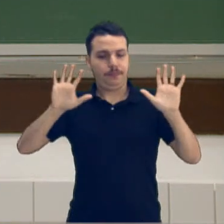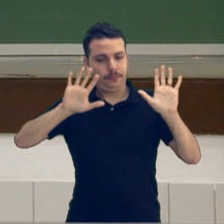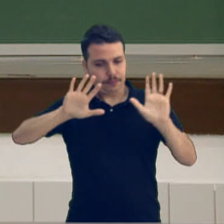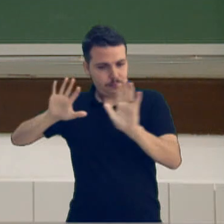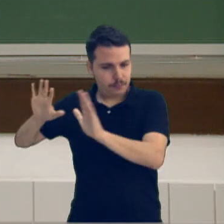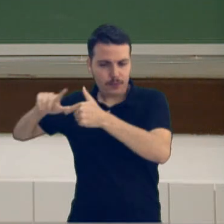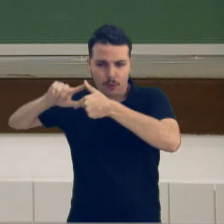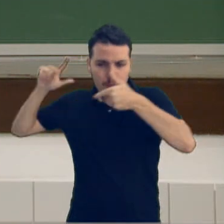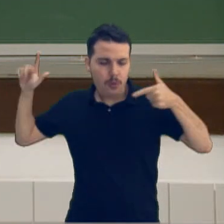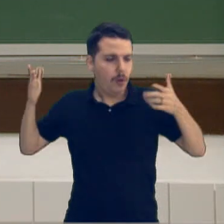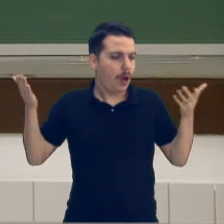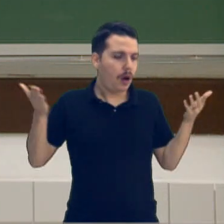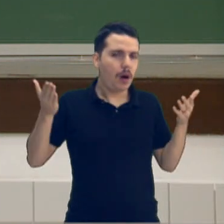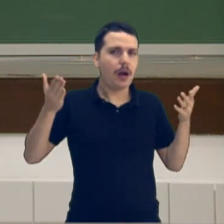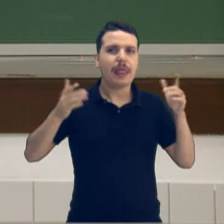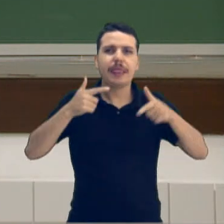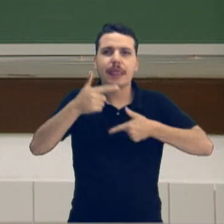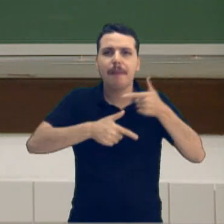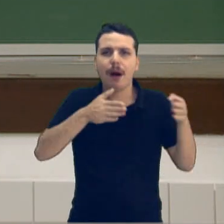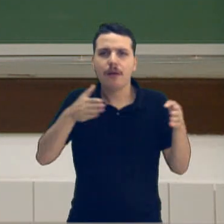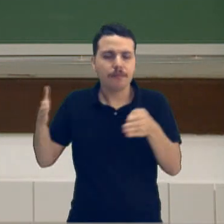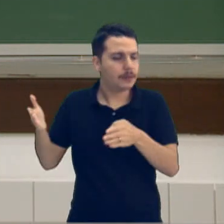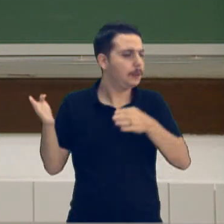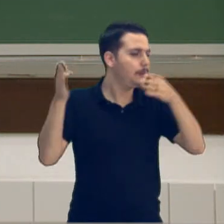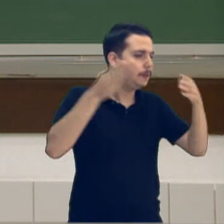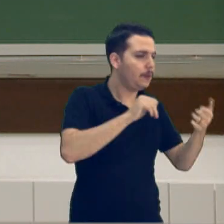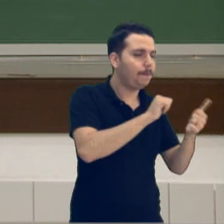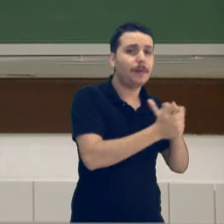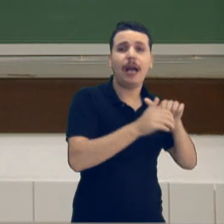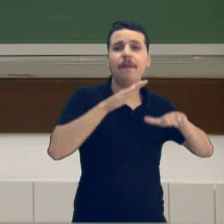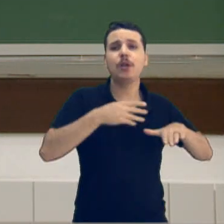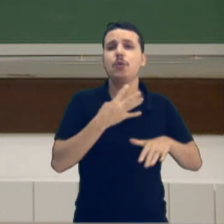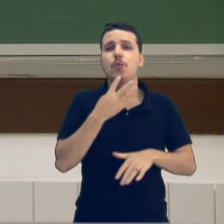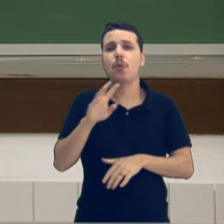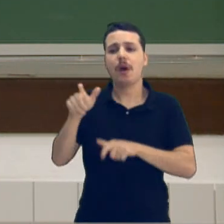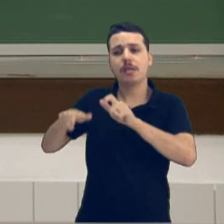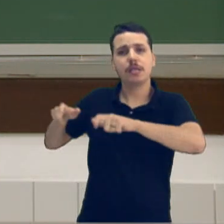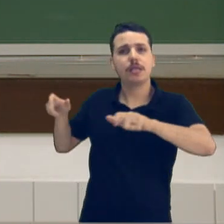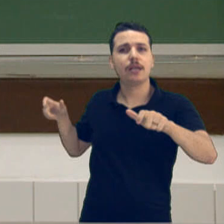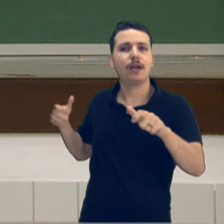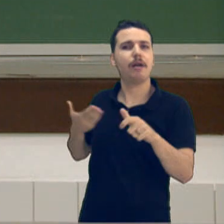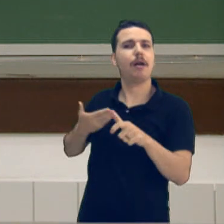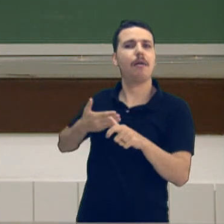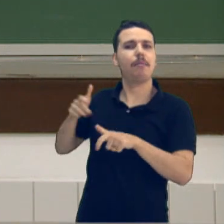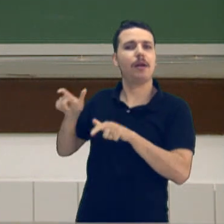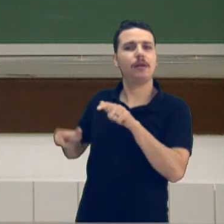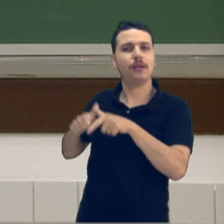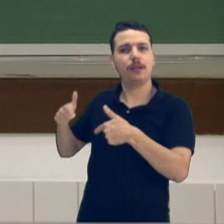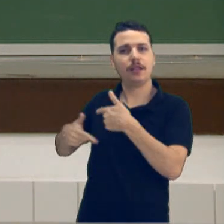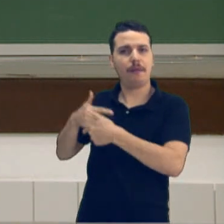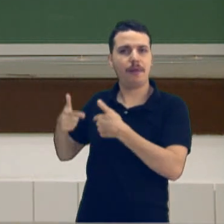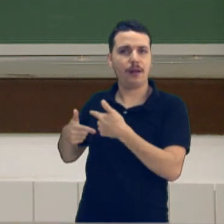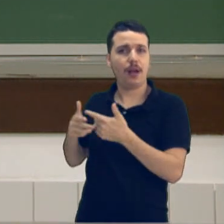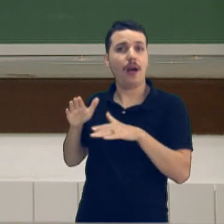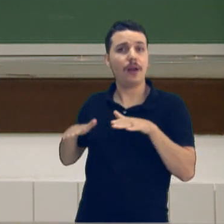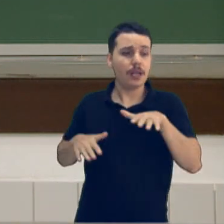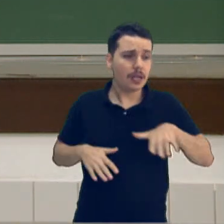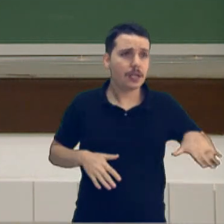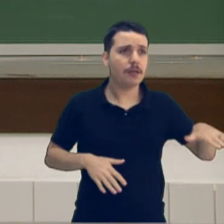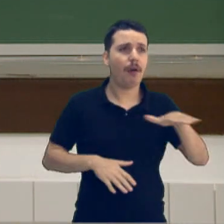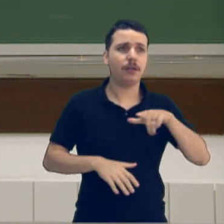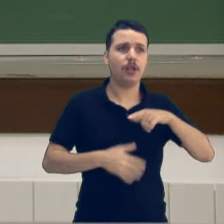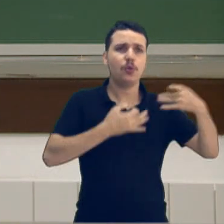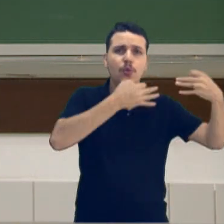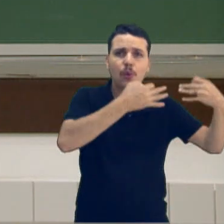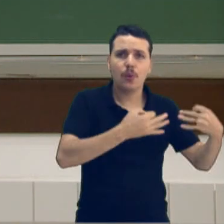questão de, às vezes, nem conhecem o seu colega de trabalho. E num espaço assim, com uma certa